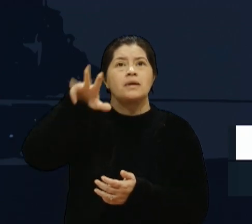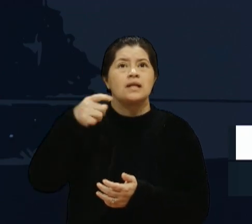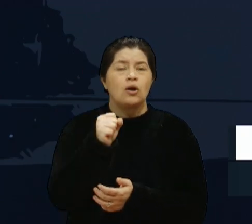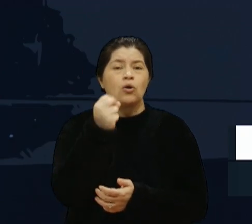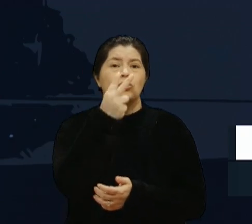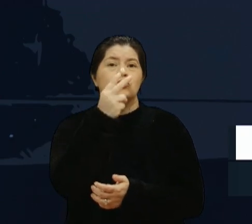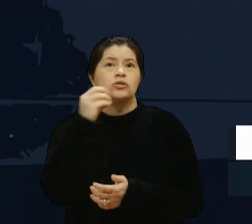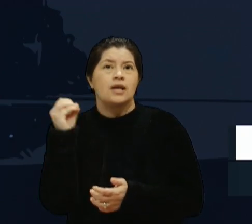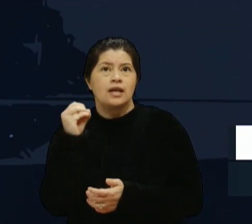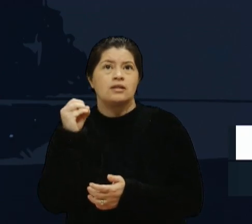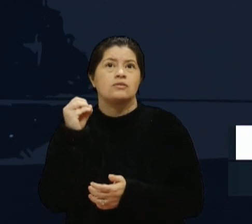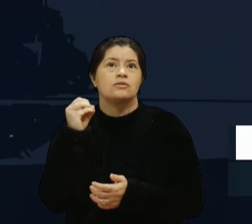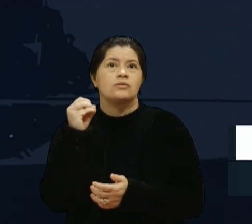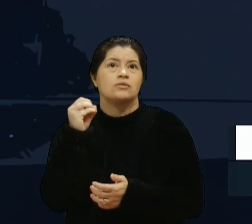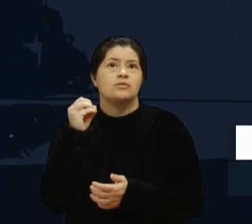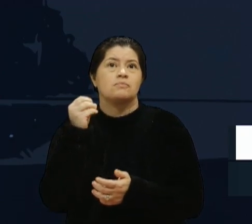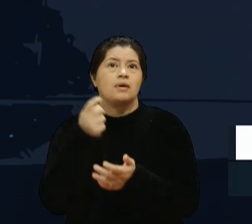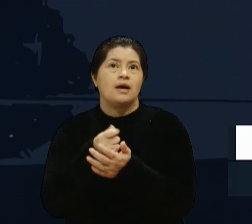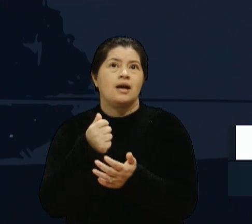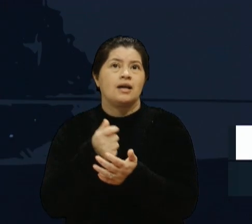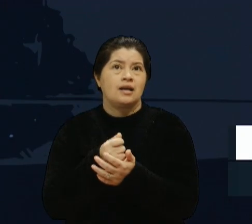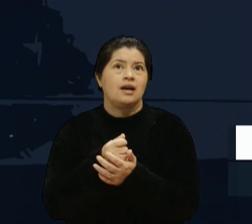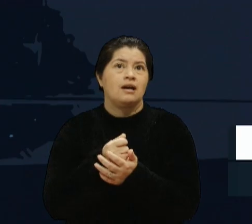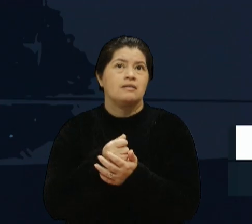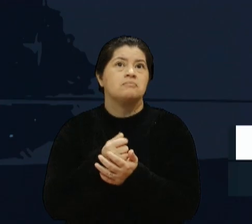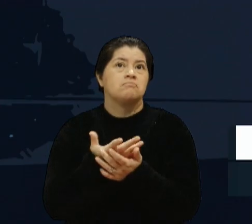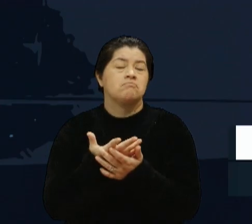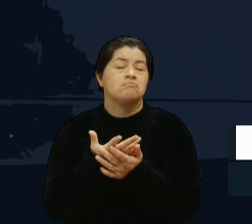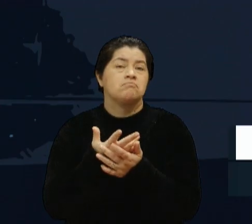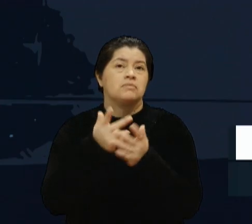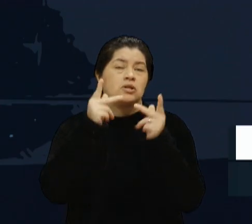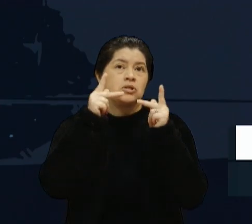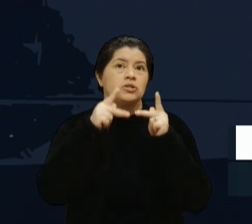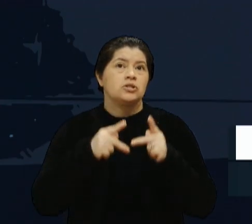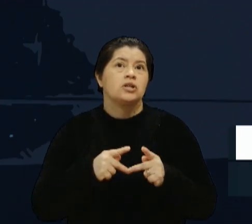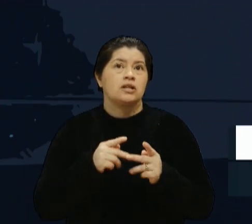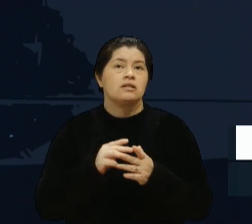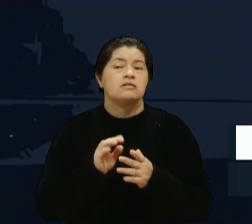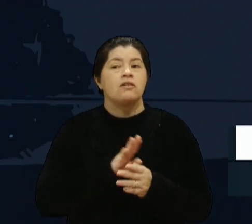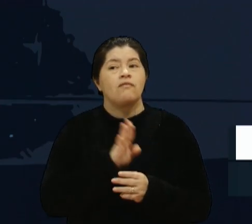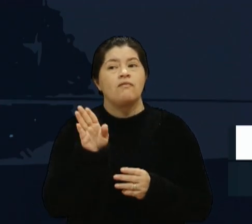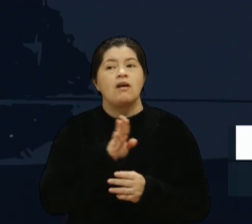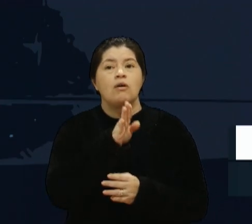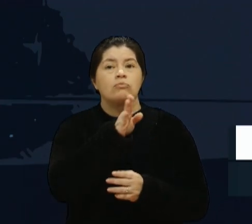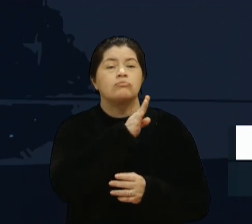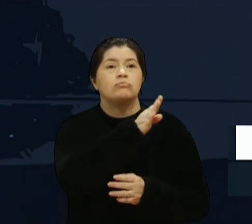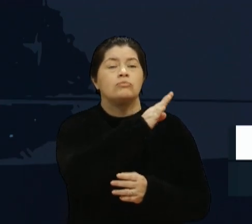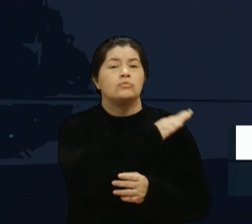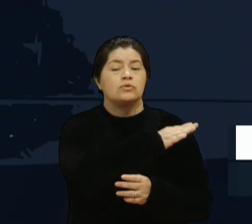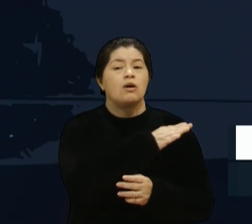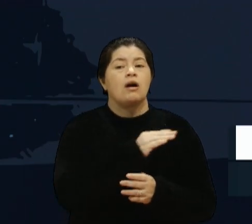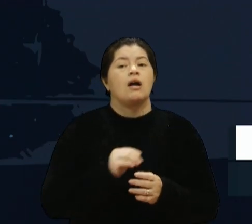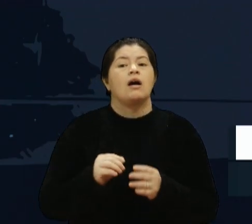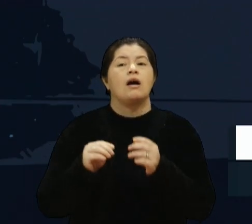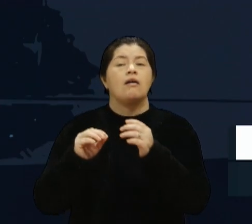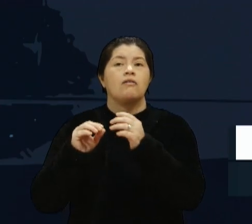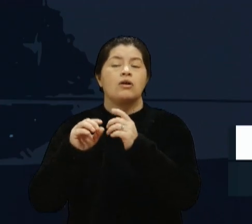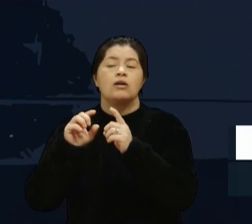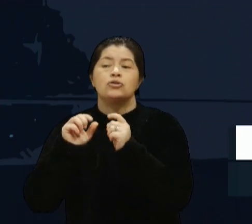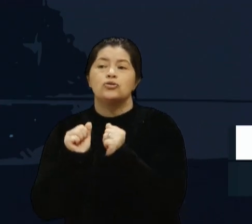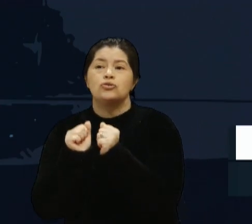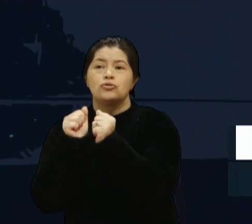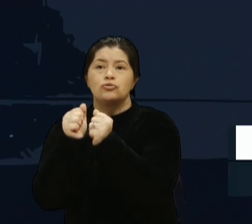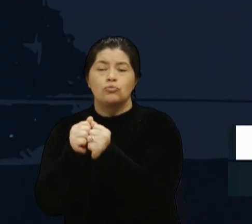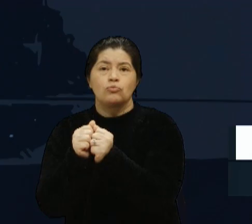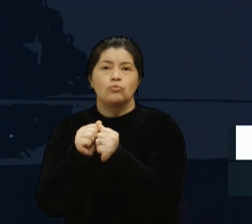1.200.000 para pagar mais dignamente os que vão nas moradias acompanhar gestantes ou